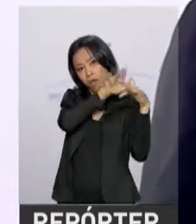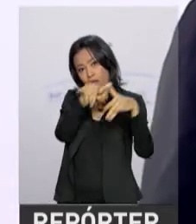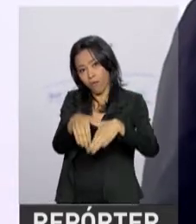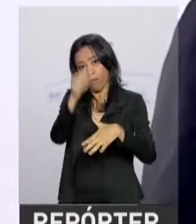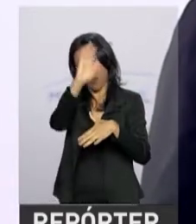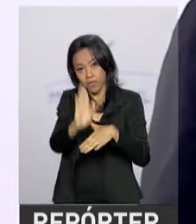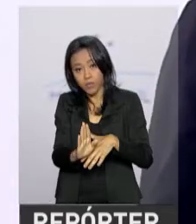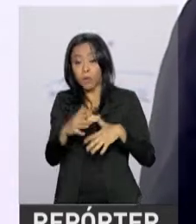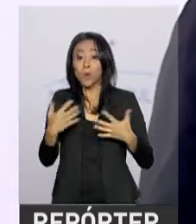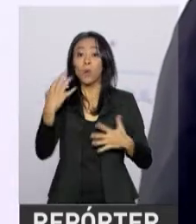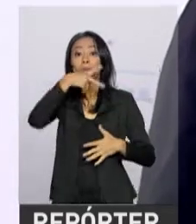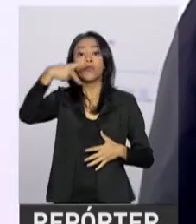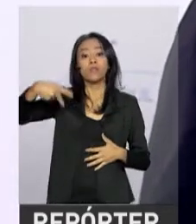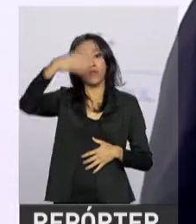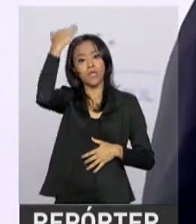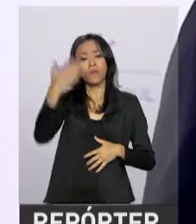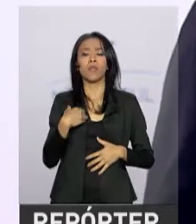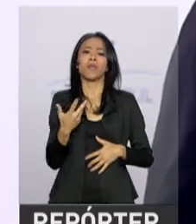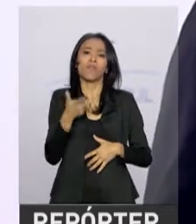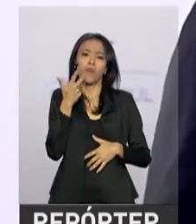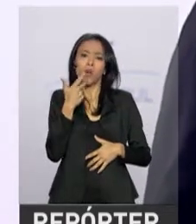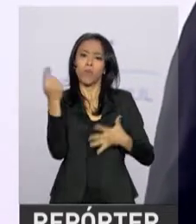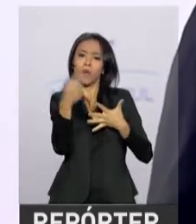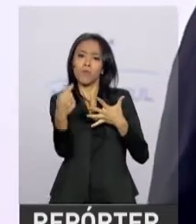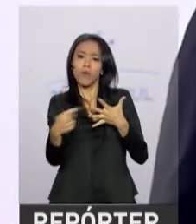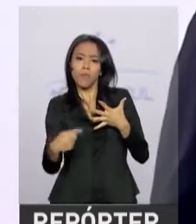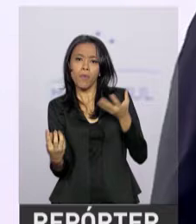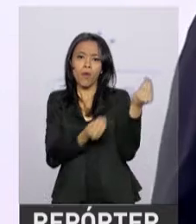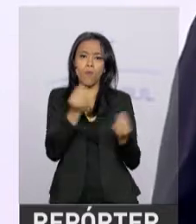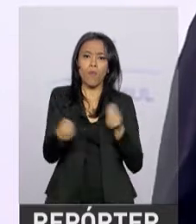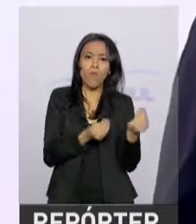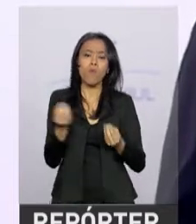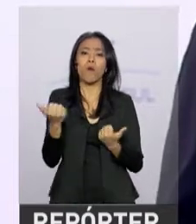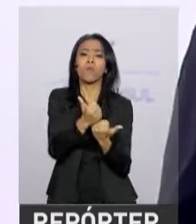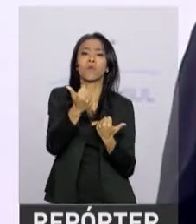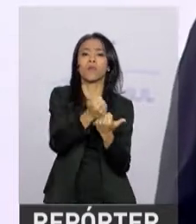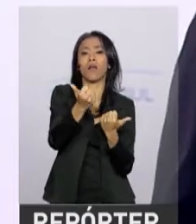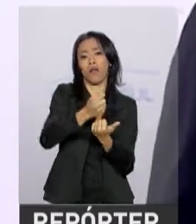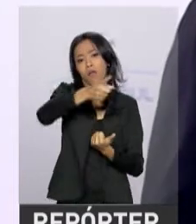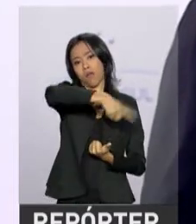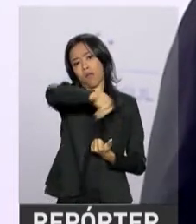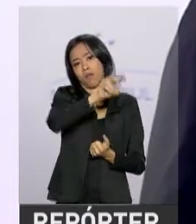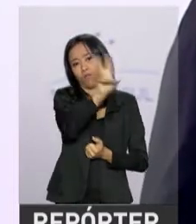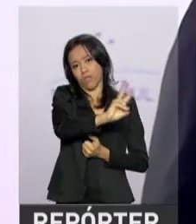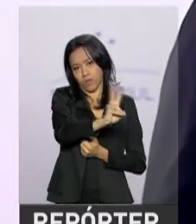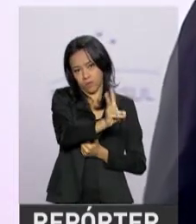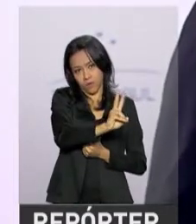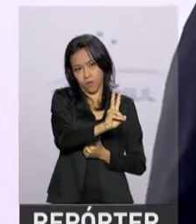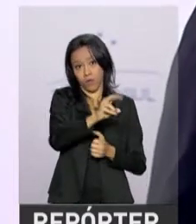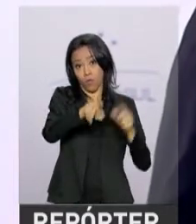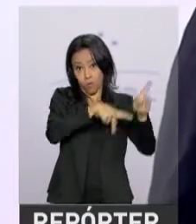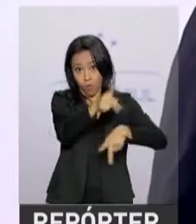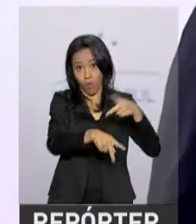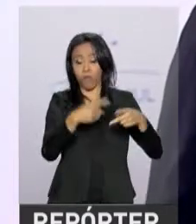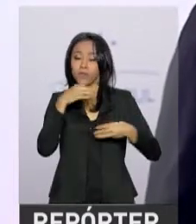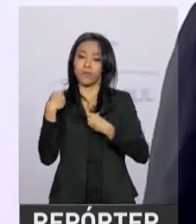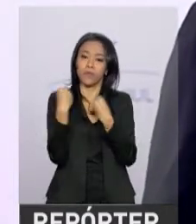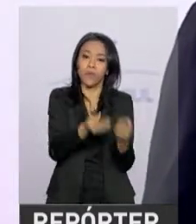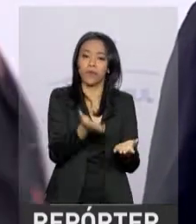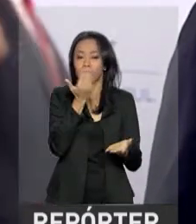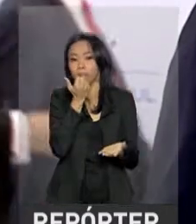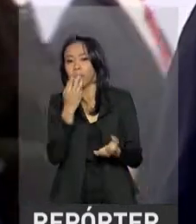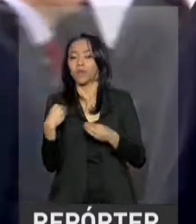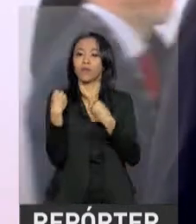o presidente michel temer destacou as medidas tomadas para garantir assistência aos imigrantes como fornecimento de alimentação remédios